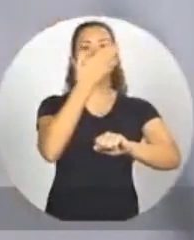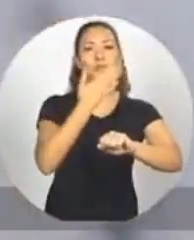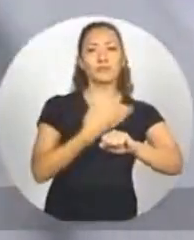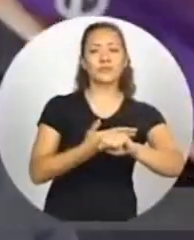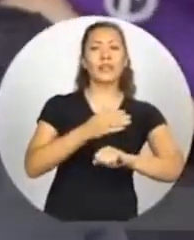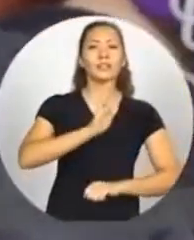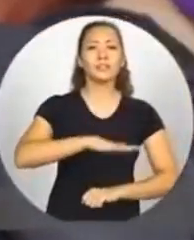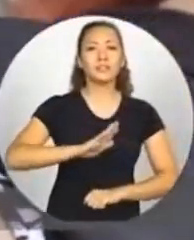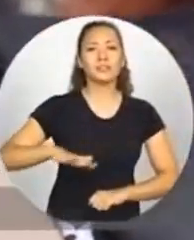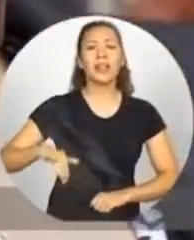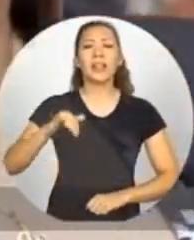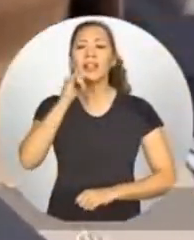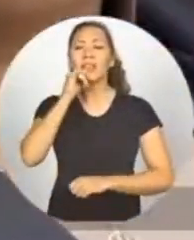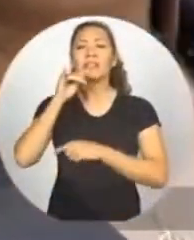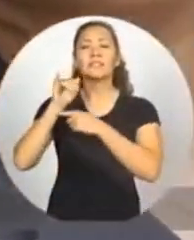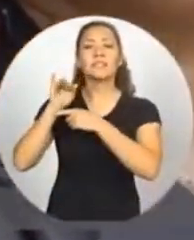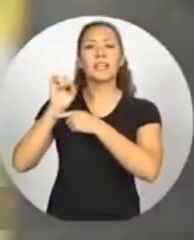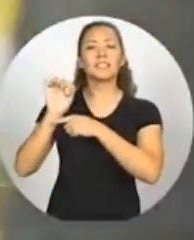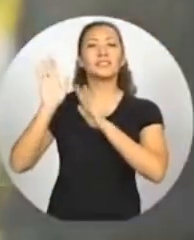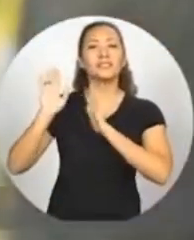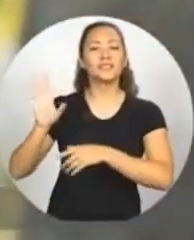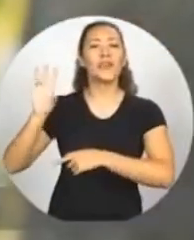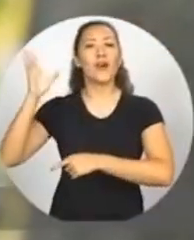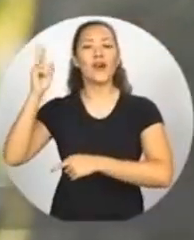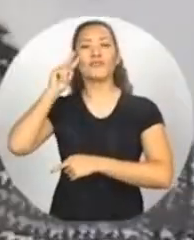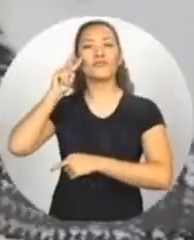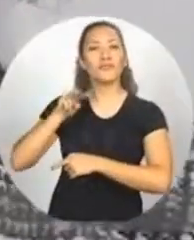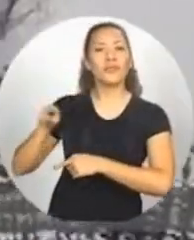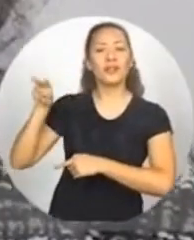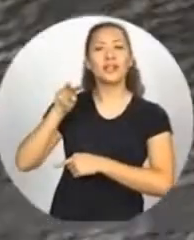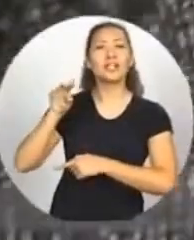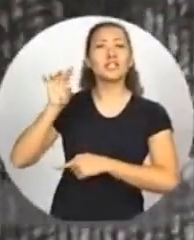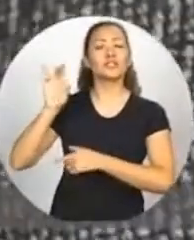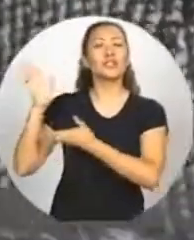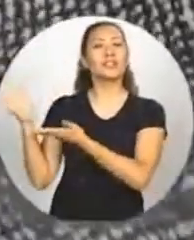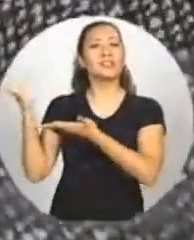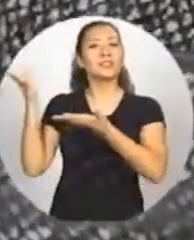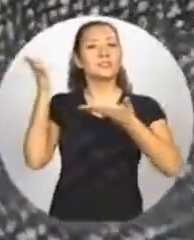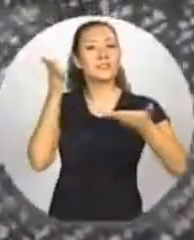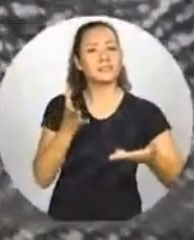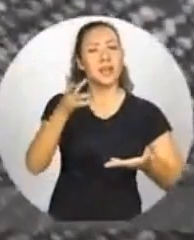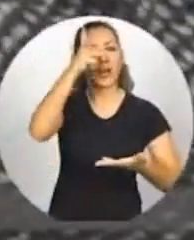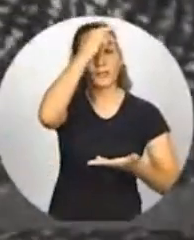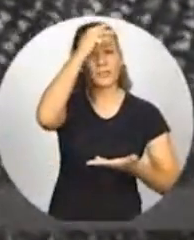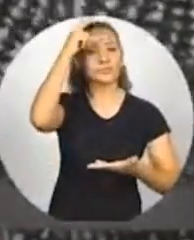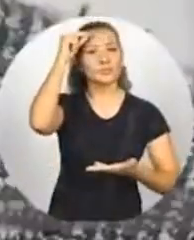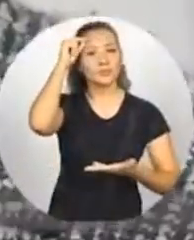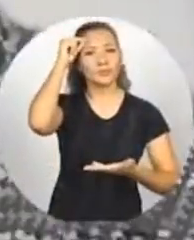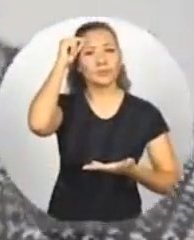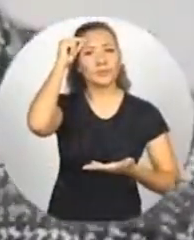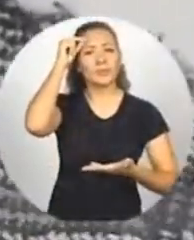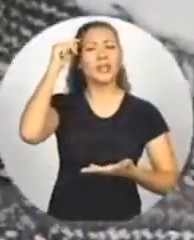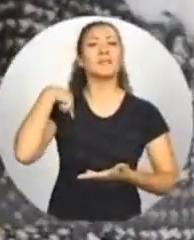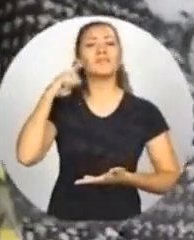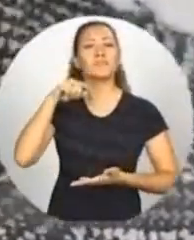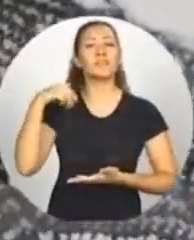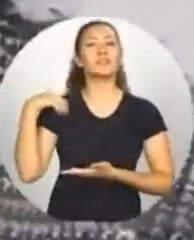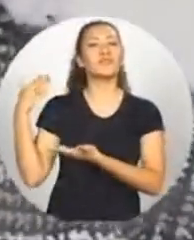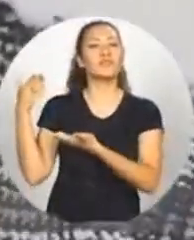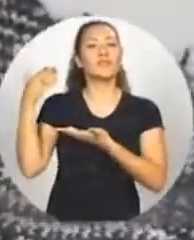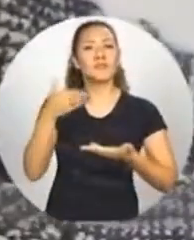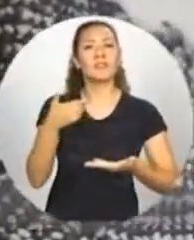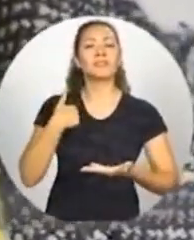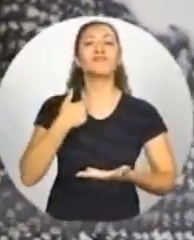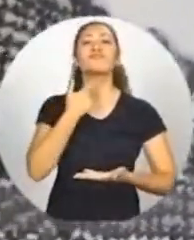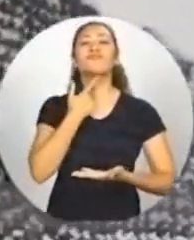essa criança. A exemplo do SESI, isso já existe. É só trazer para a escola pública. É para isso que eu vim, é